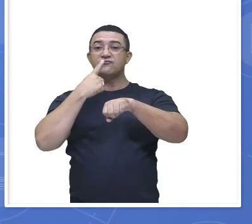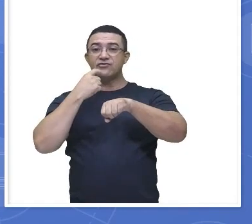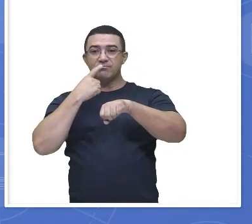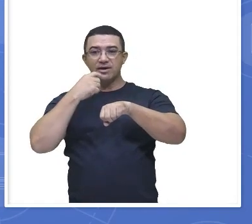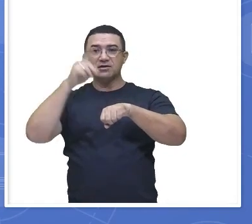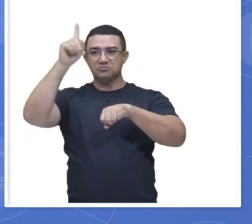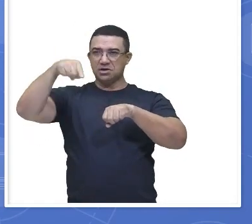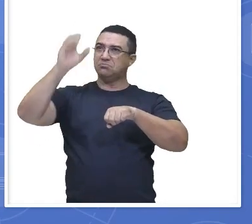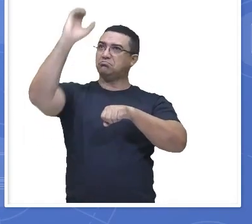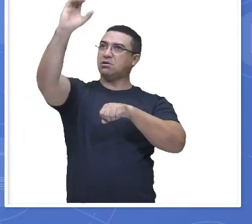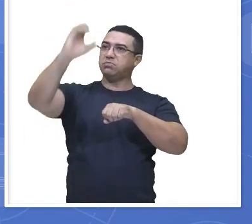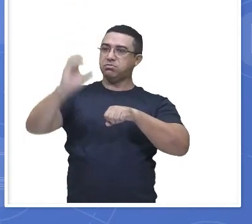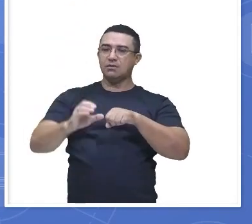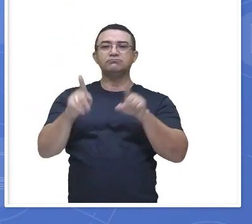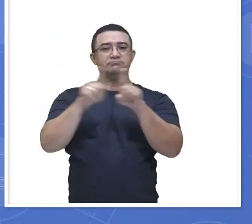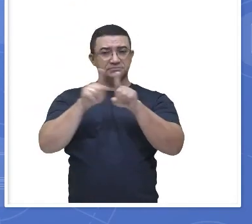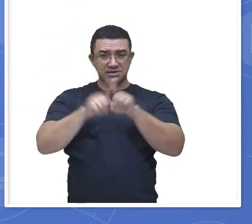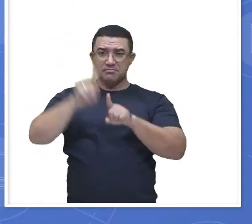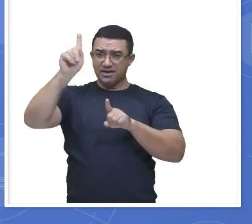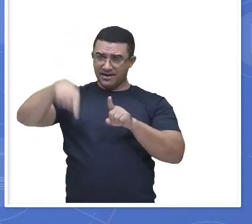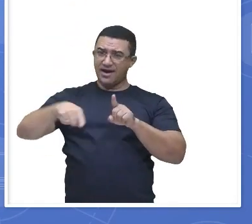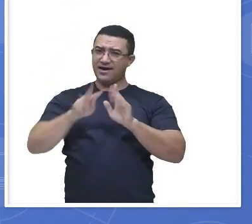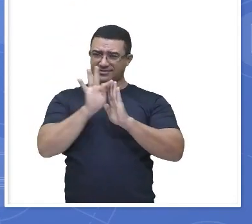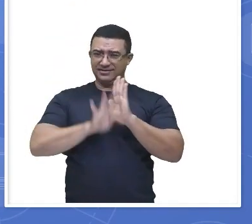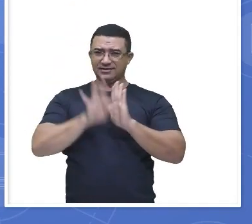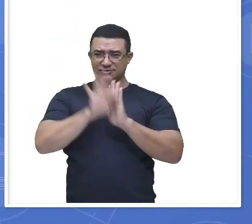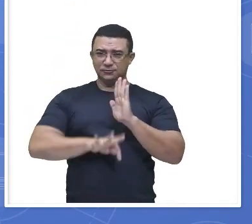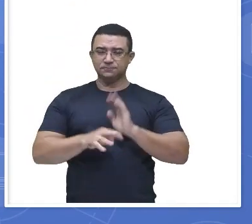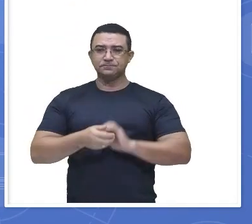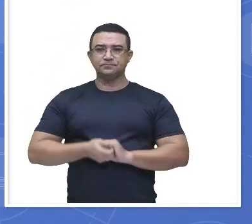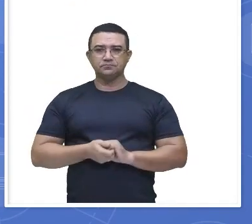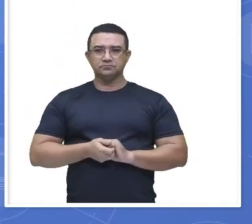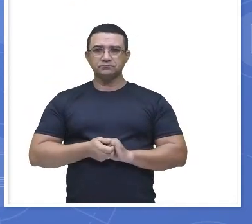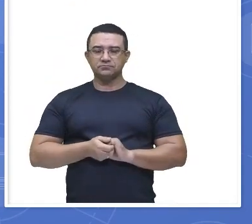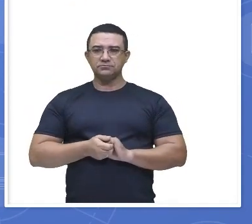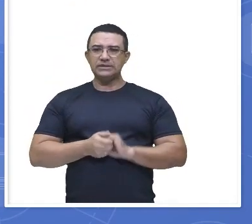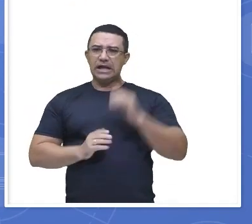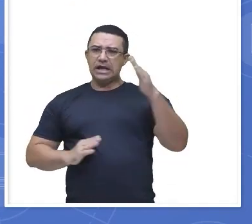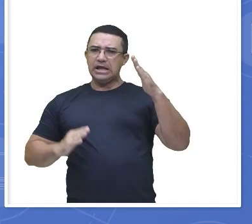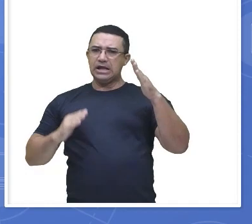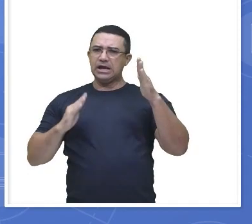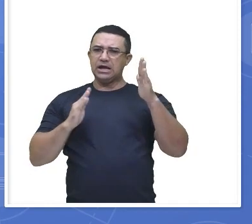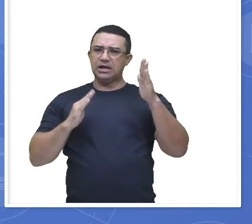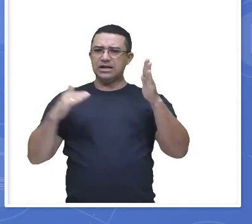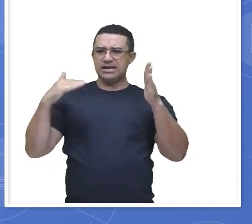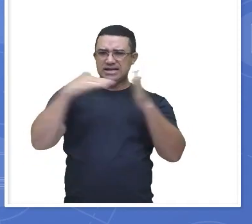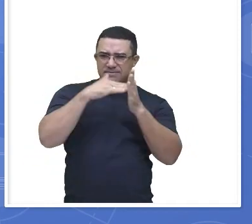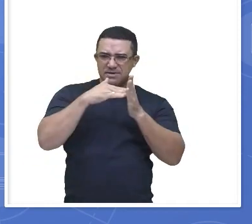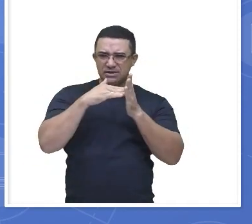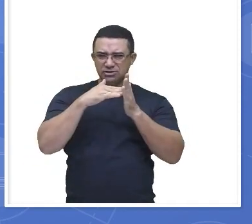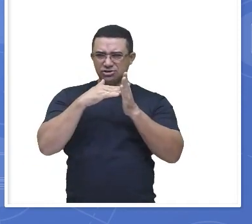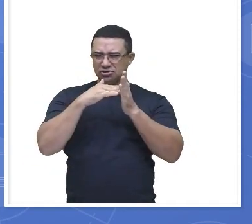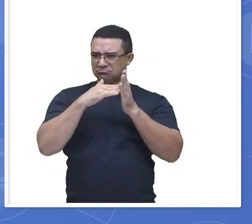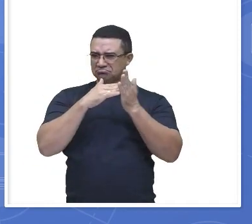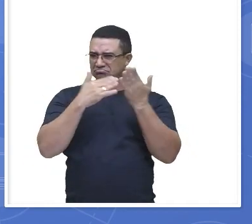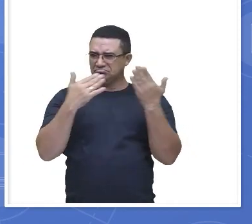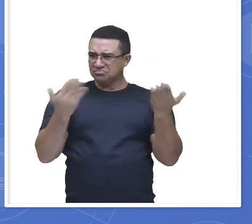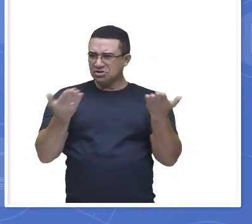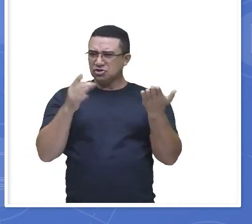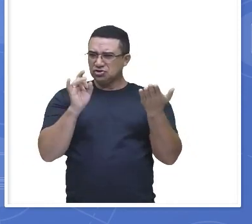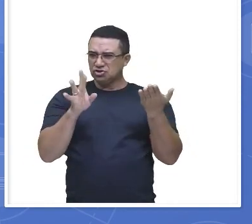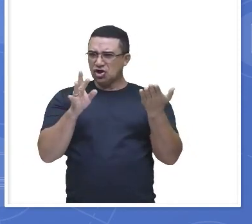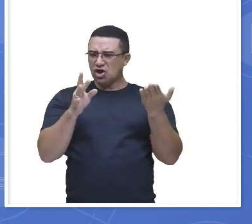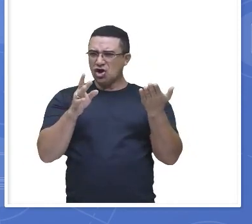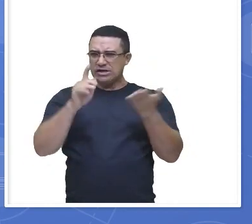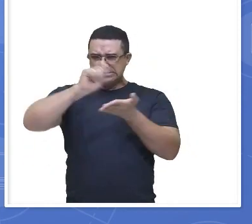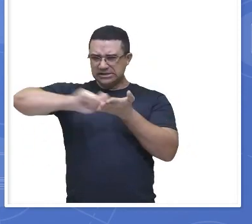Então percebam que o texto não se restringe ao que está escrito nos textos, em sequências linguísticas, ele passa para